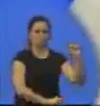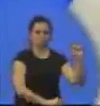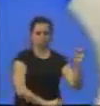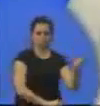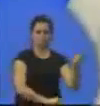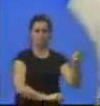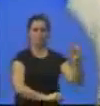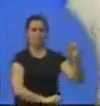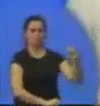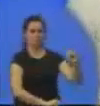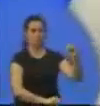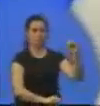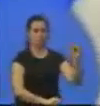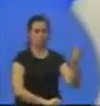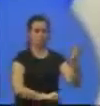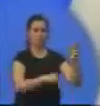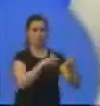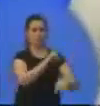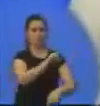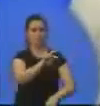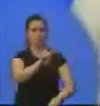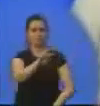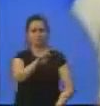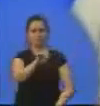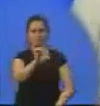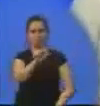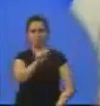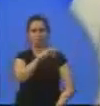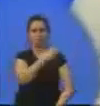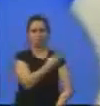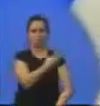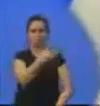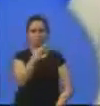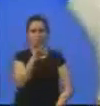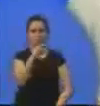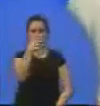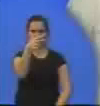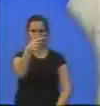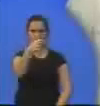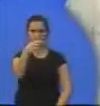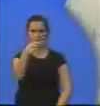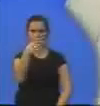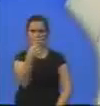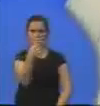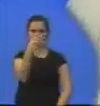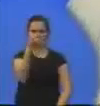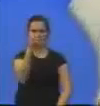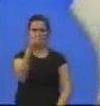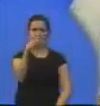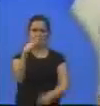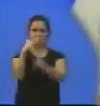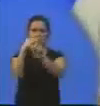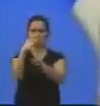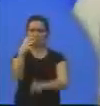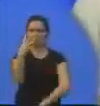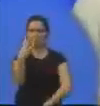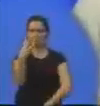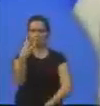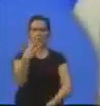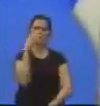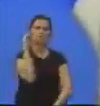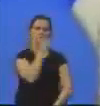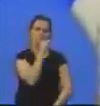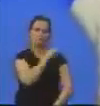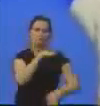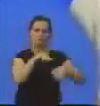Peguei S, derivei, encontrei. Velocidade é 3t quadrado menos 4t mais 3. E a aceleração? A